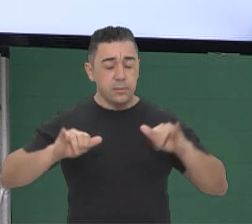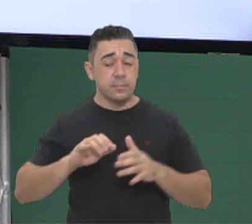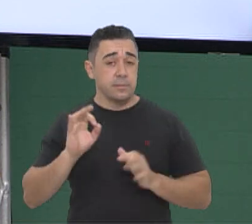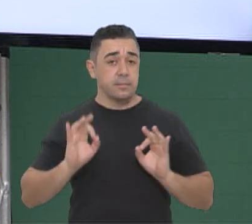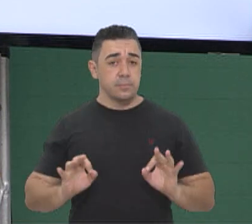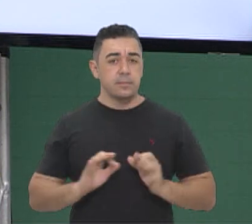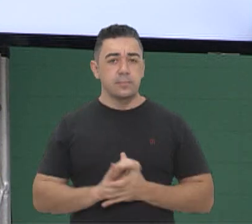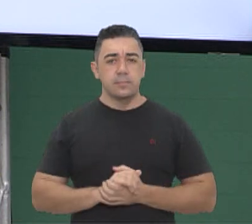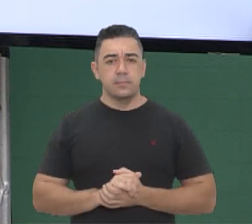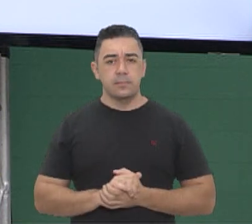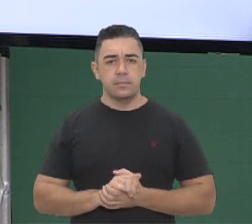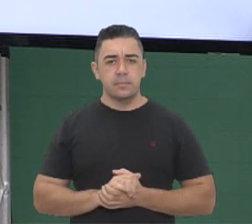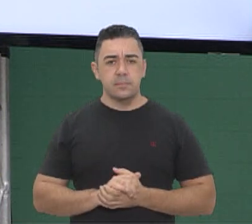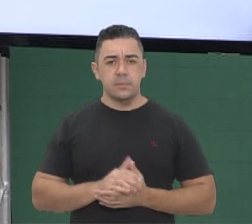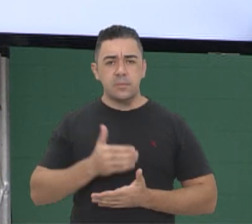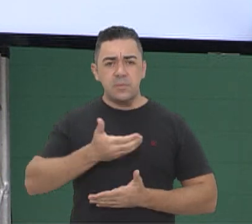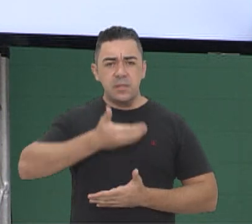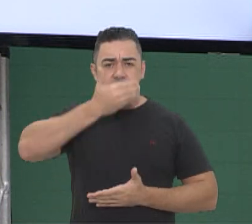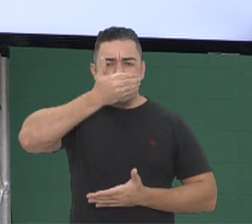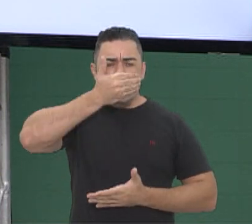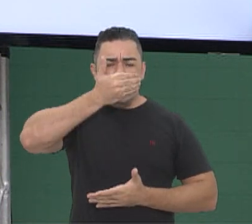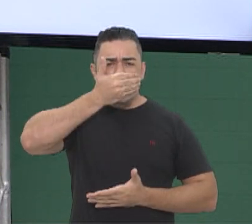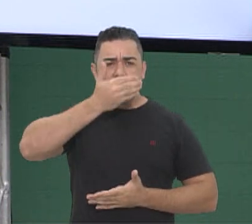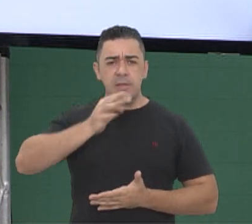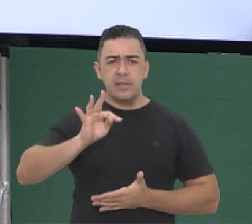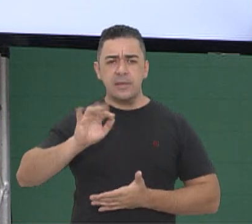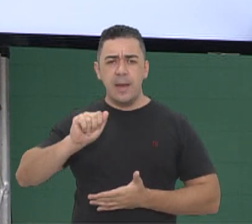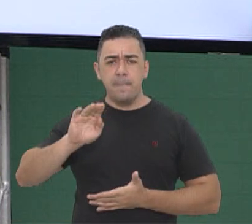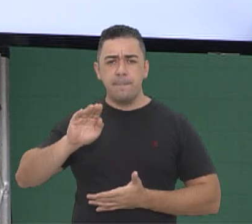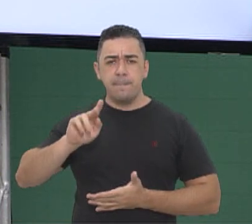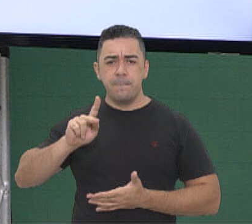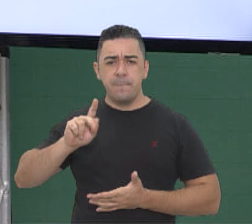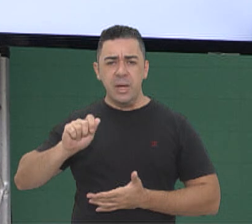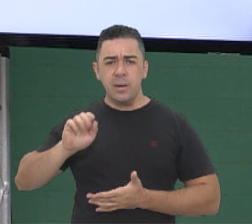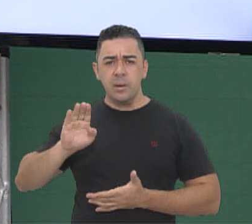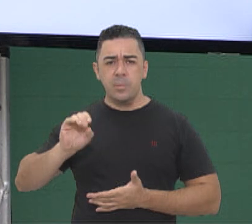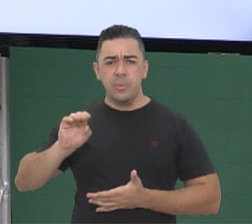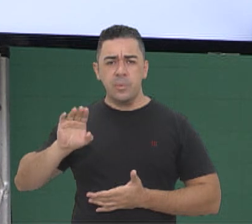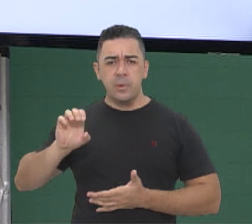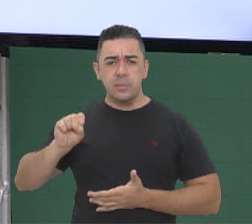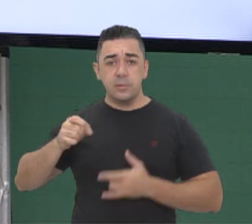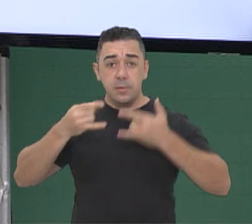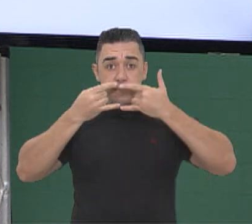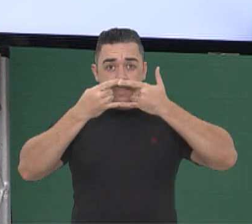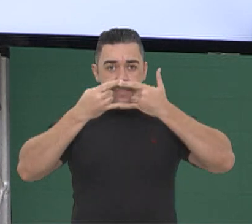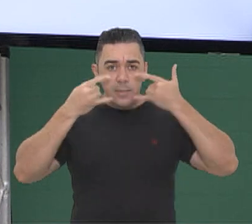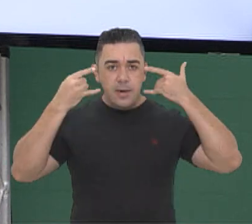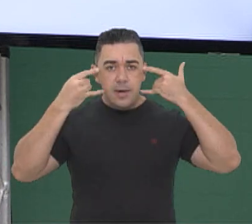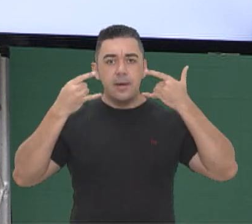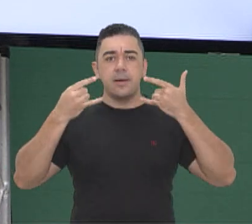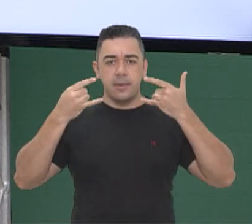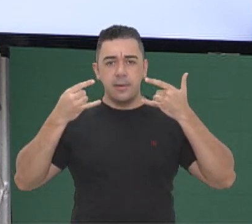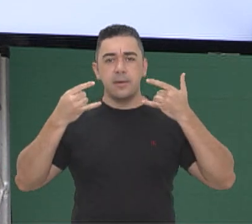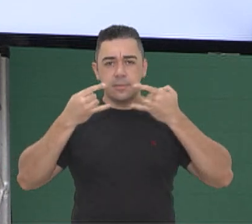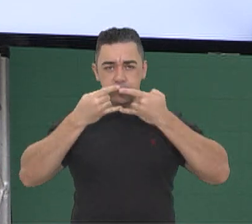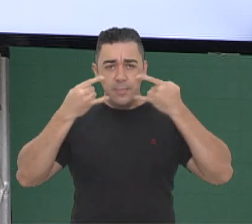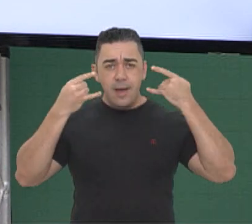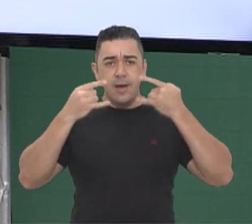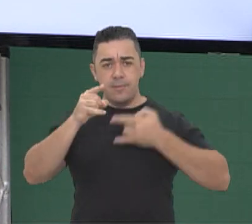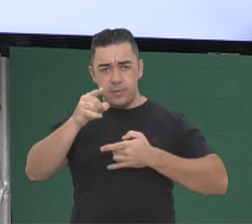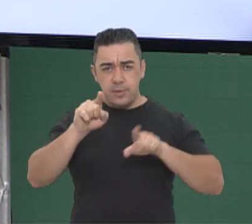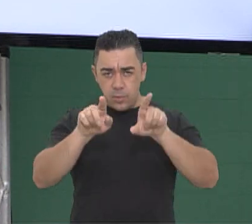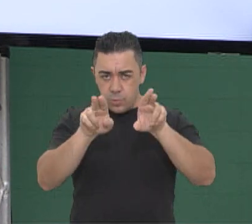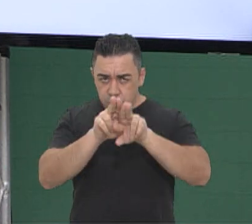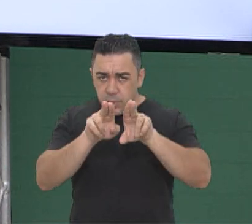Olha a palavrinha tapabocas, a máscara que nós estamos utilizando agora justamente para nos protegermos. Lembram? Está usando a